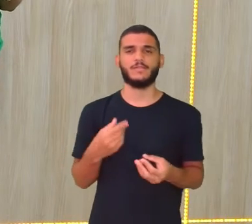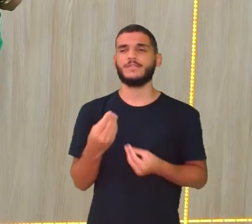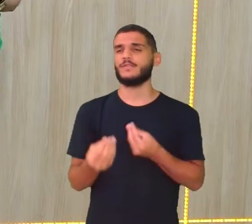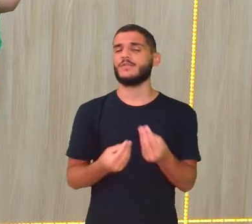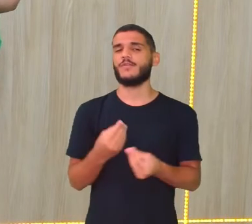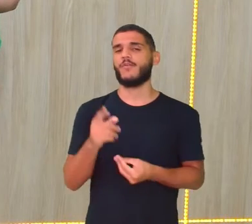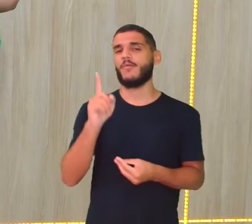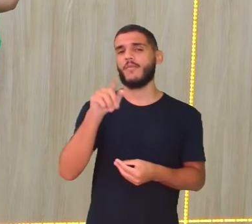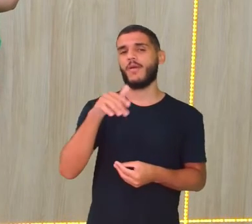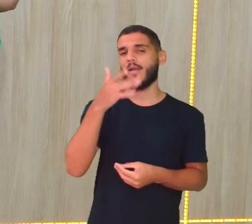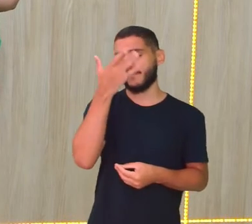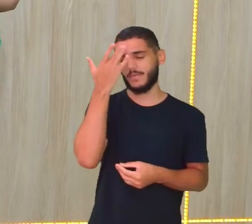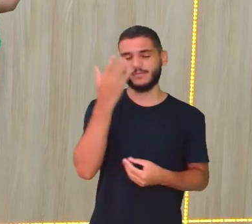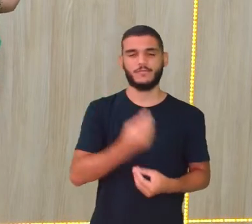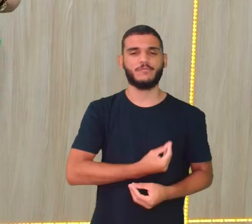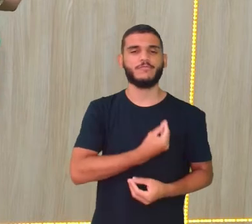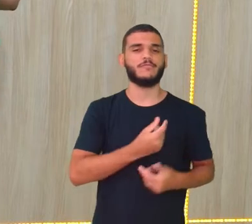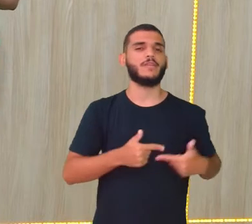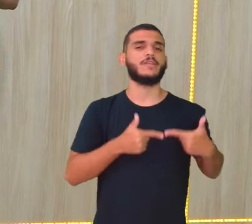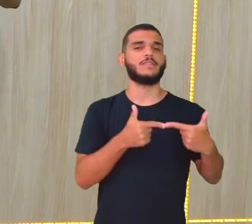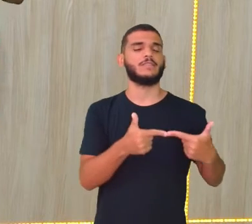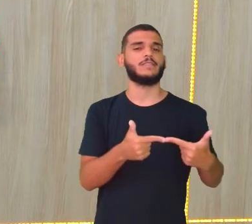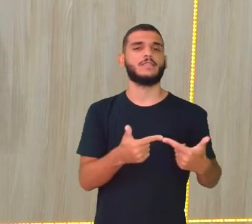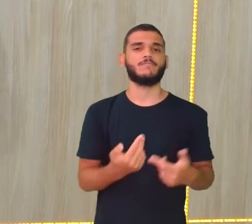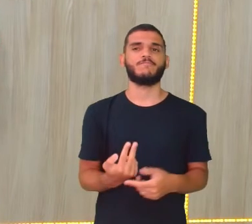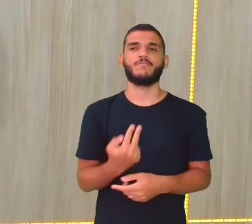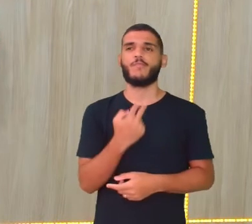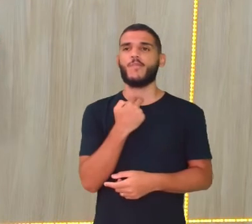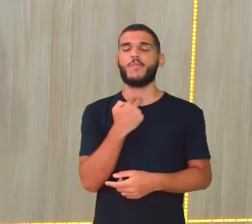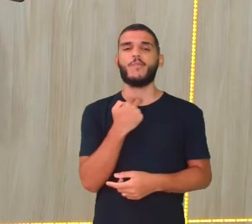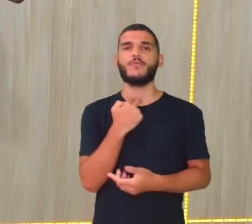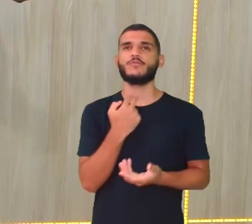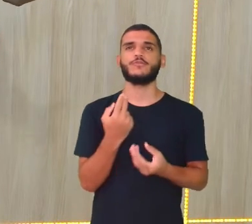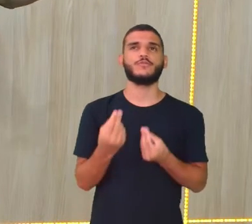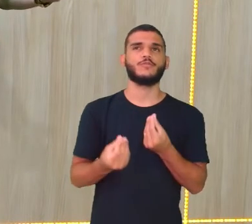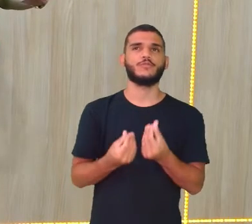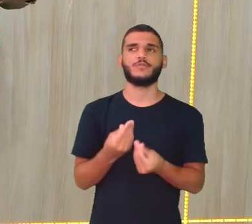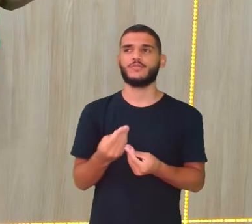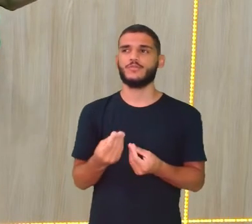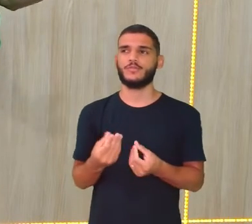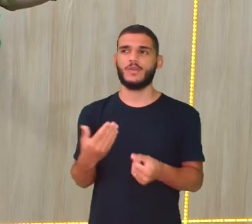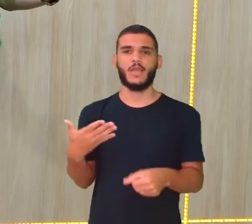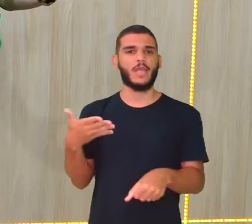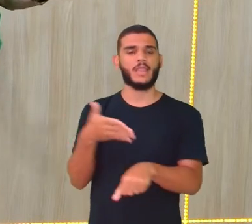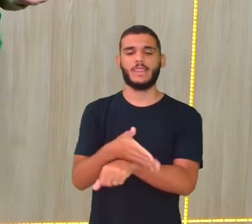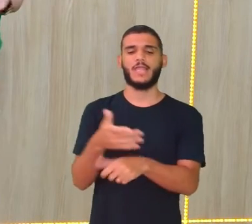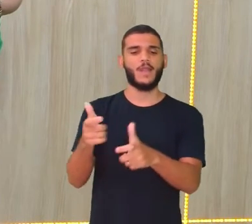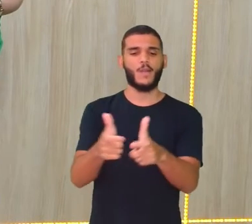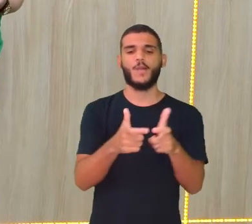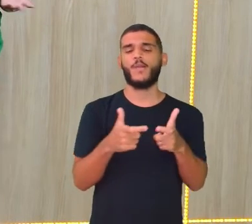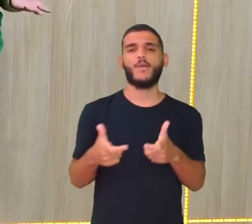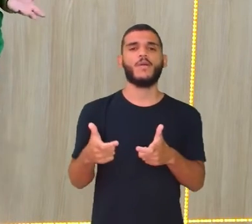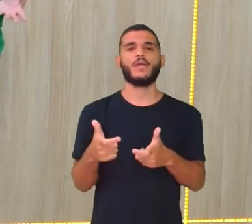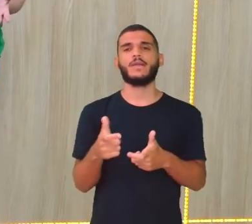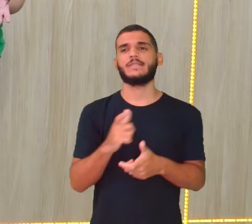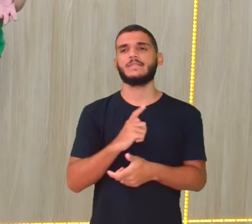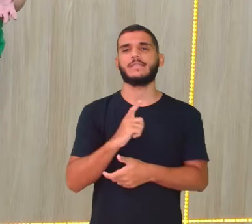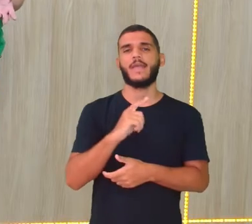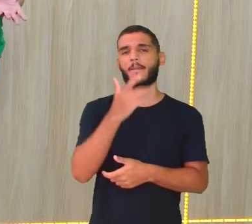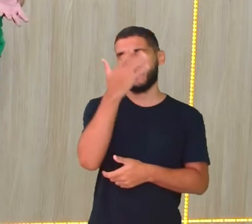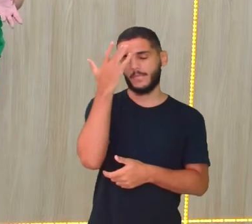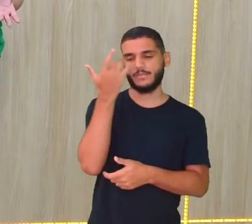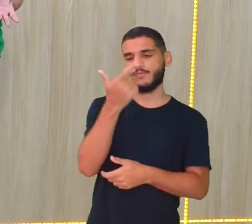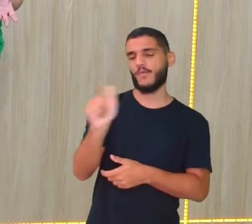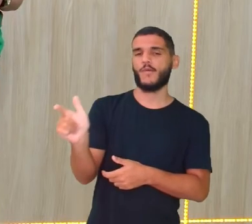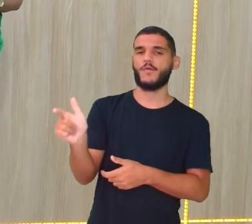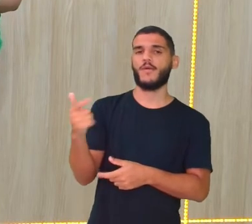Como é que sobrevive dessa forma? Eu não posso nem chegar, entrar em algum recinto onde estejam outras pessoas.